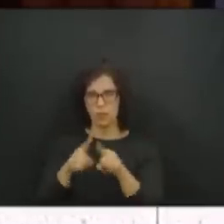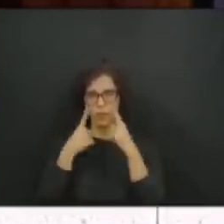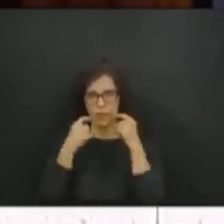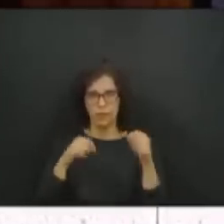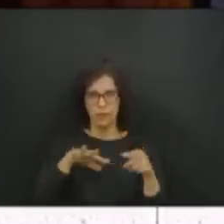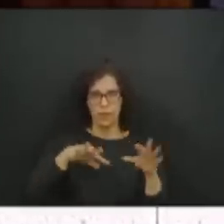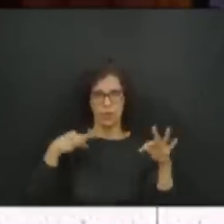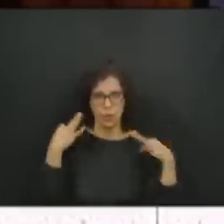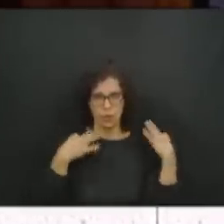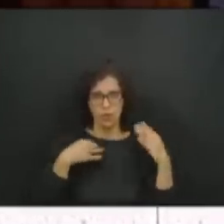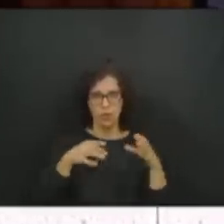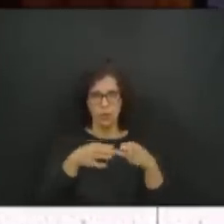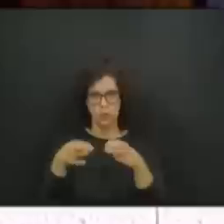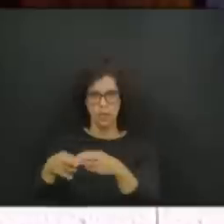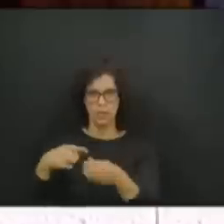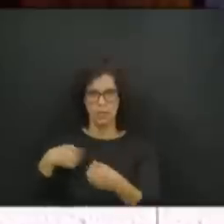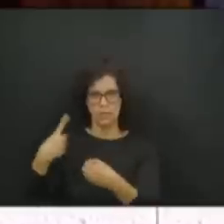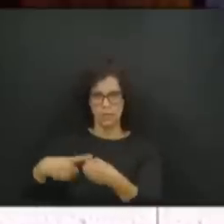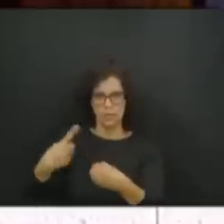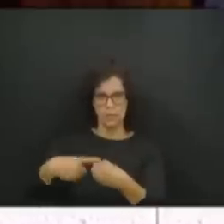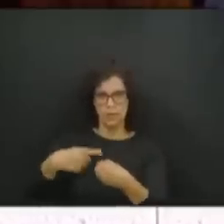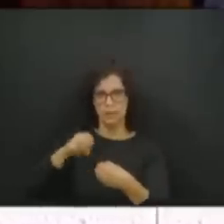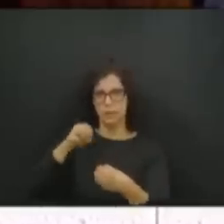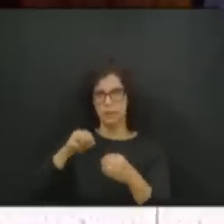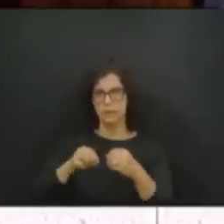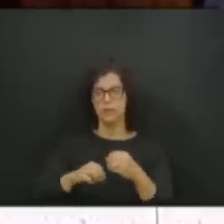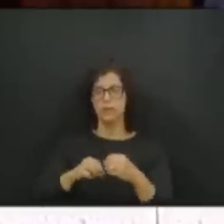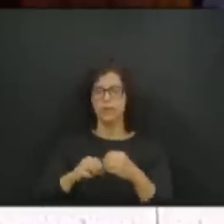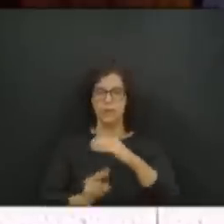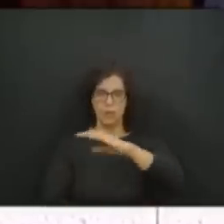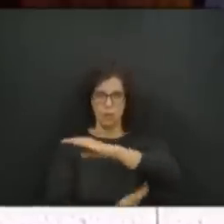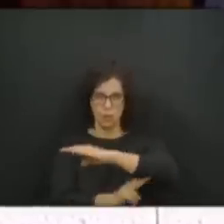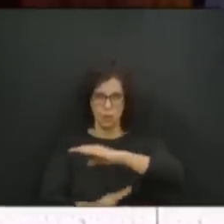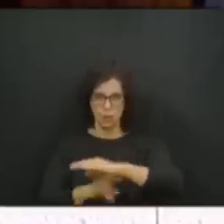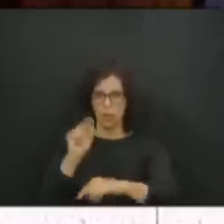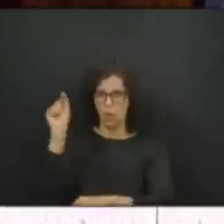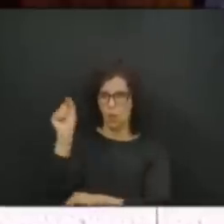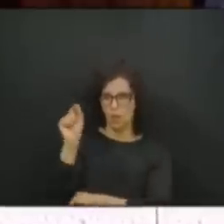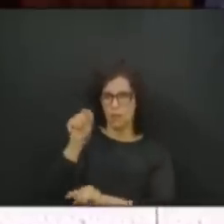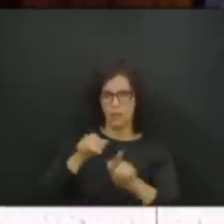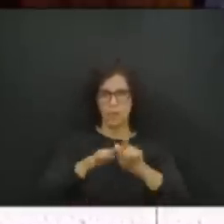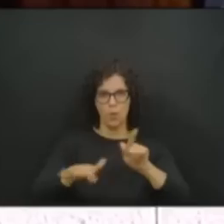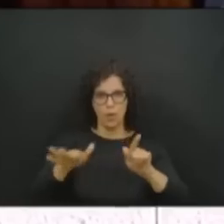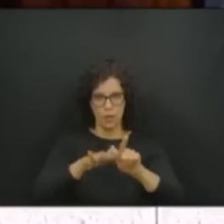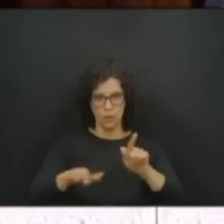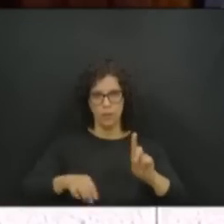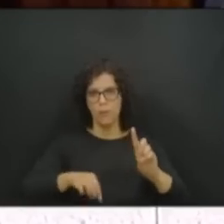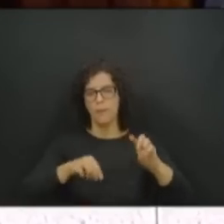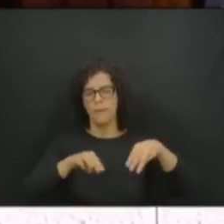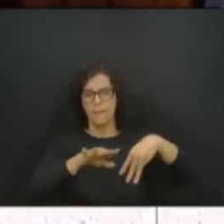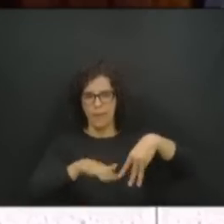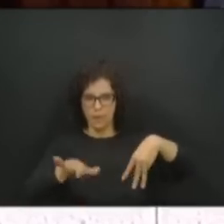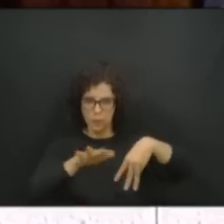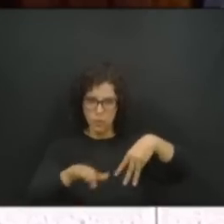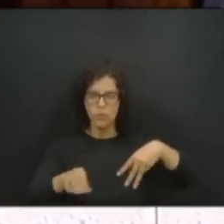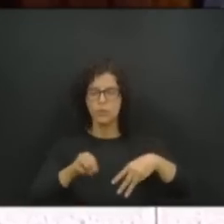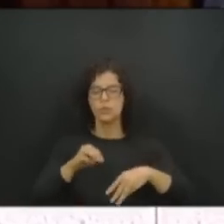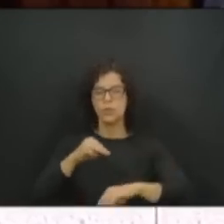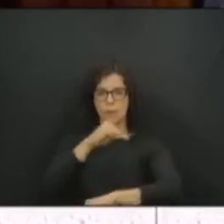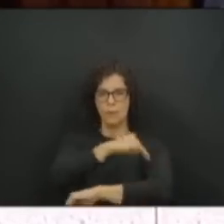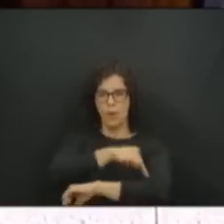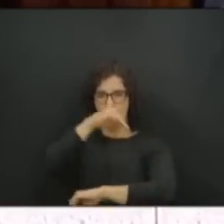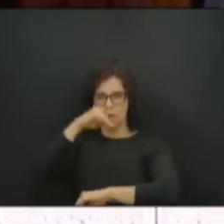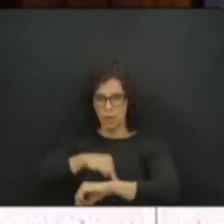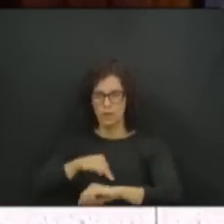áreas e localidades situadas nos municípios de Antonina e Guaraqueçaba Guaratuba Matinhos Morretes Paranaguá e Pontal do